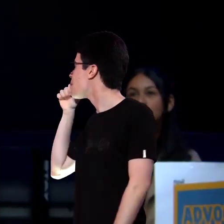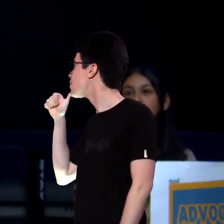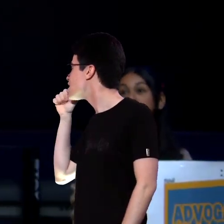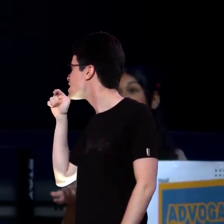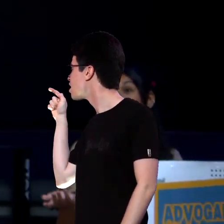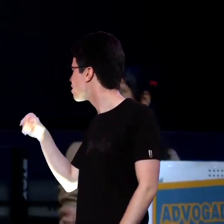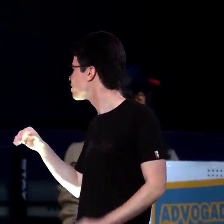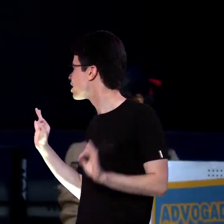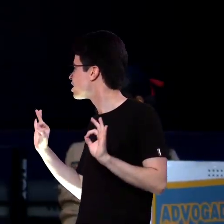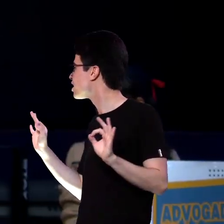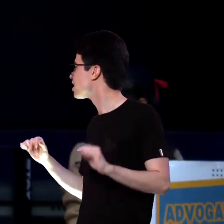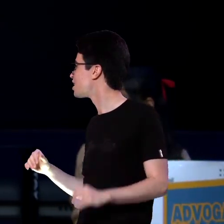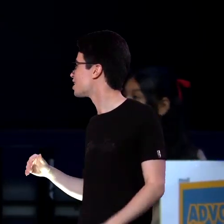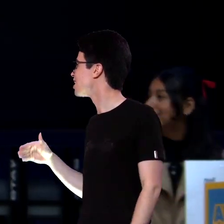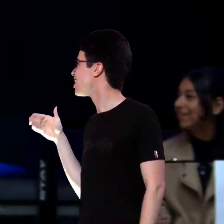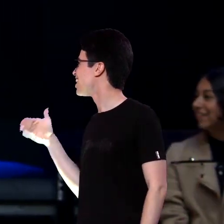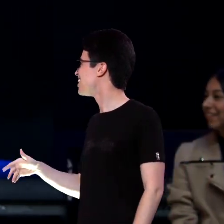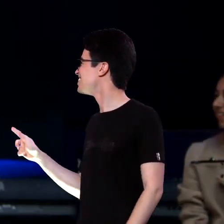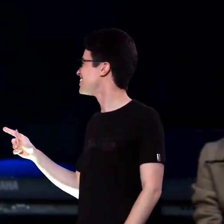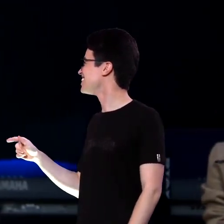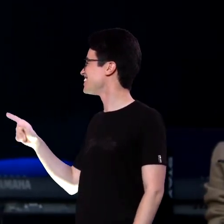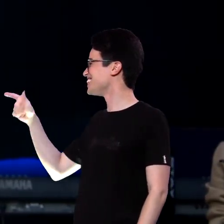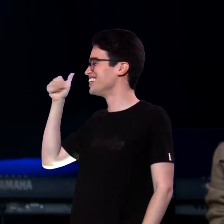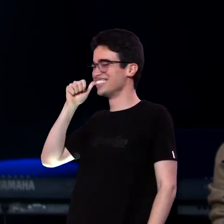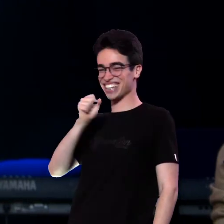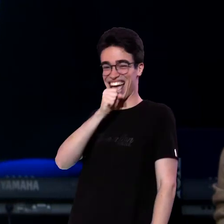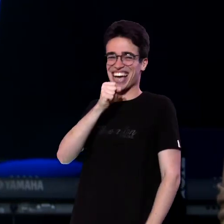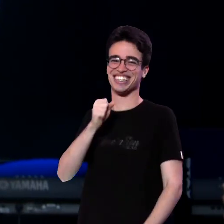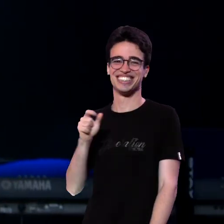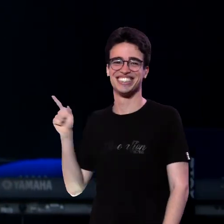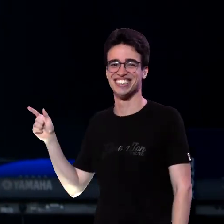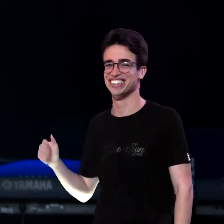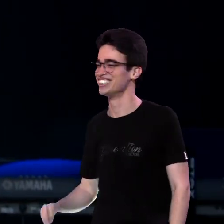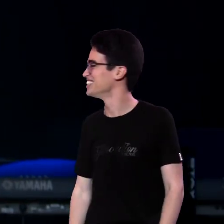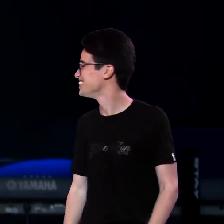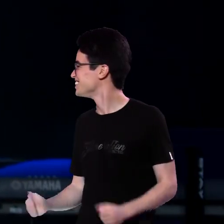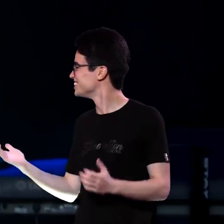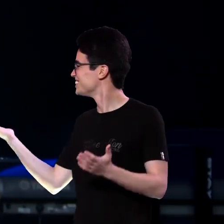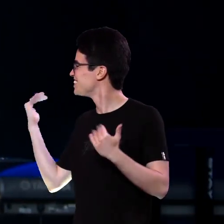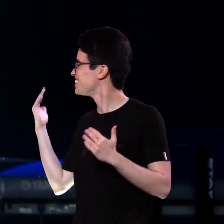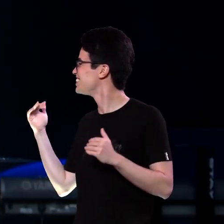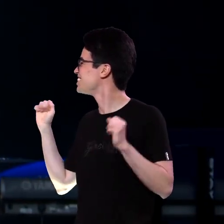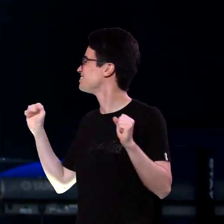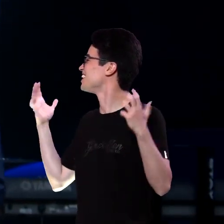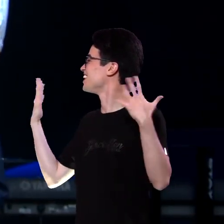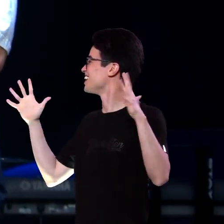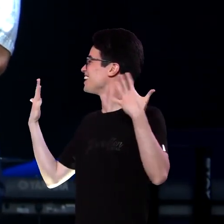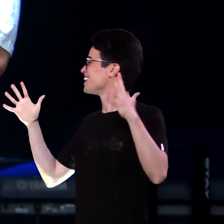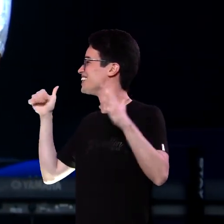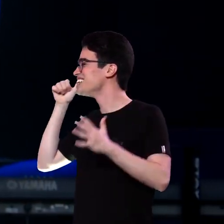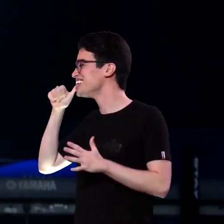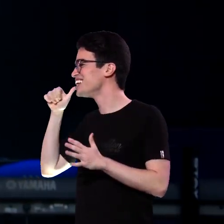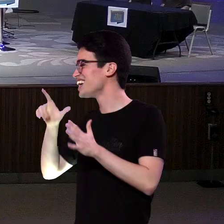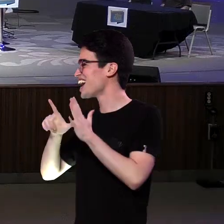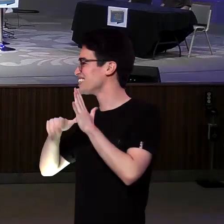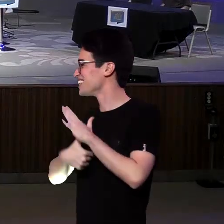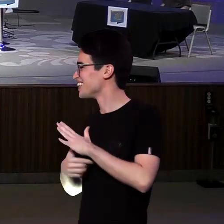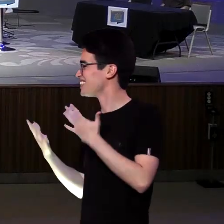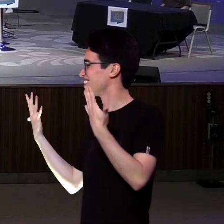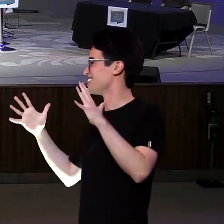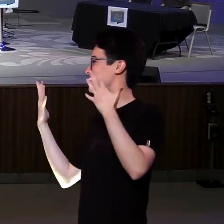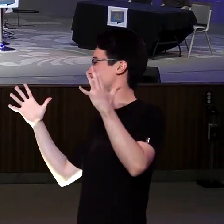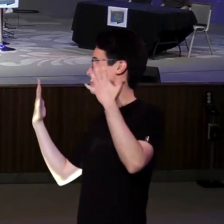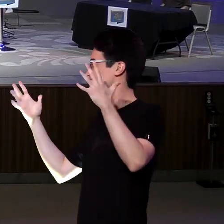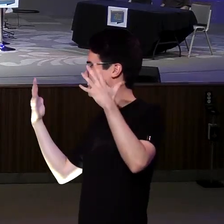veio? Veio? Tá chegando, tá chegando. Isso, vem. Uma salva de palmas para a nossa amiga atrasada. Ei,